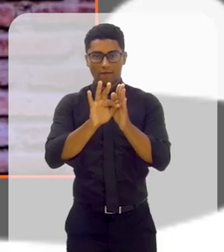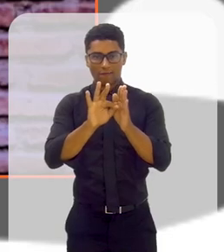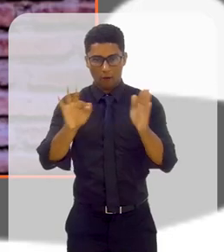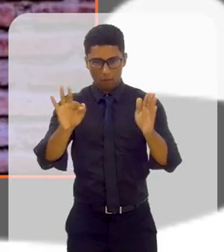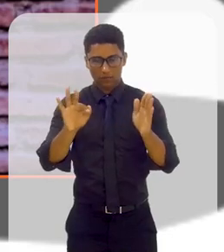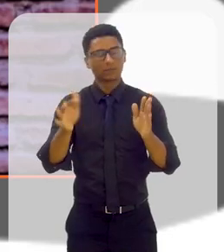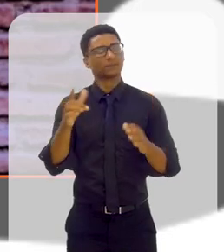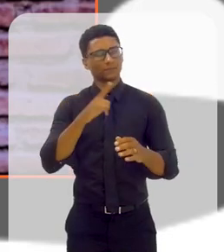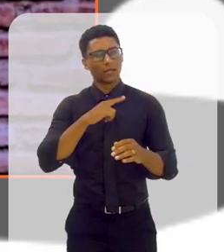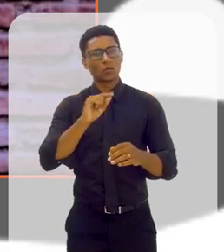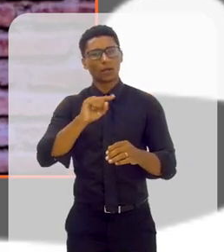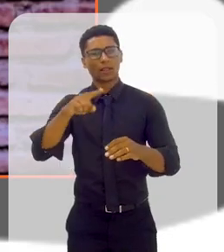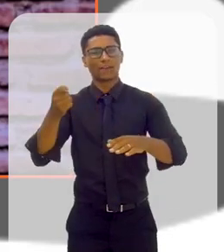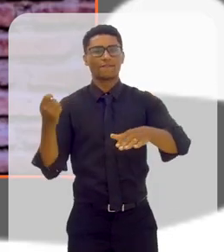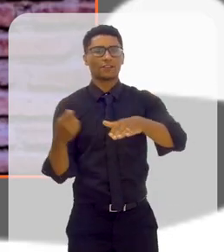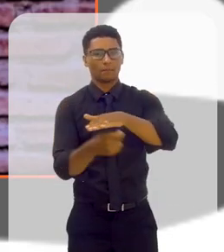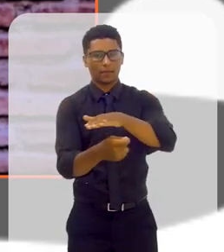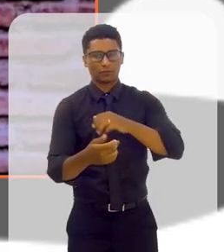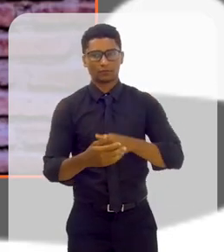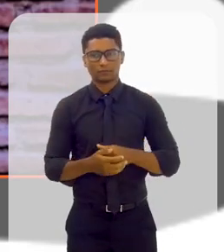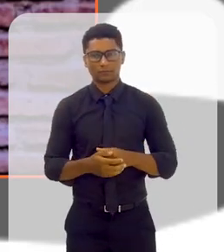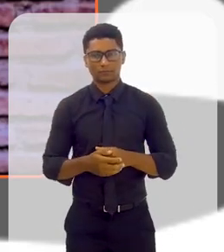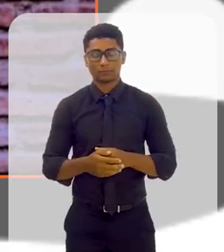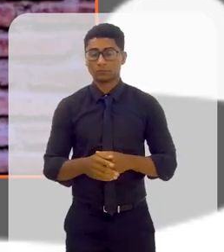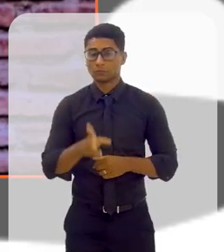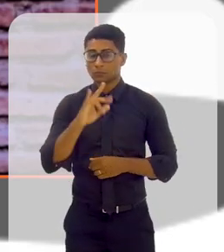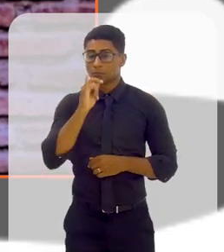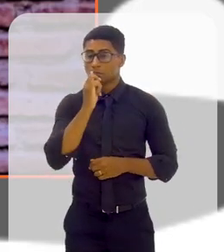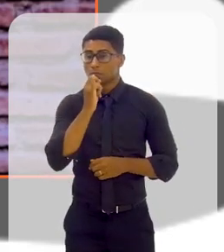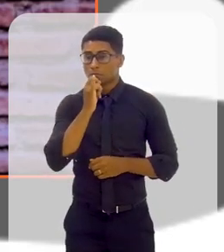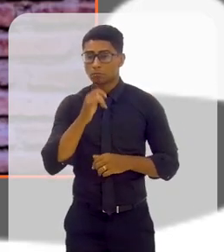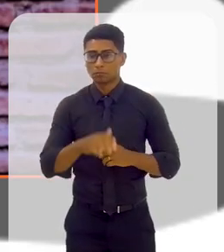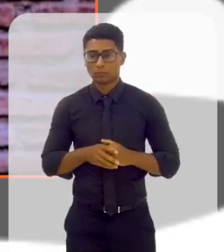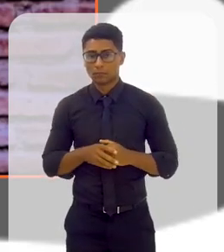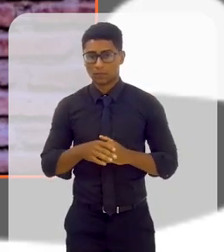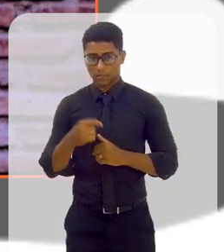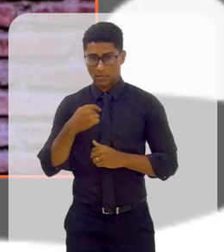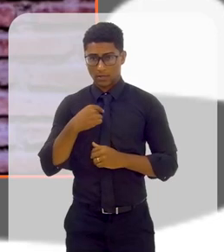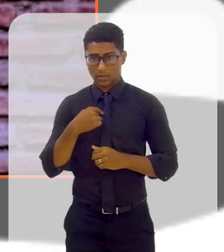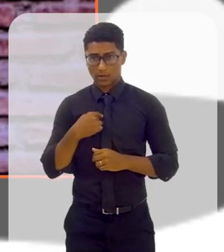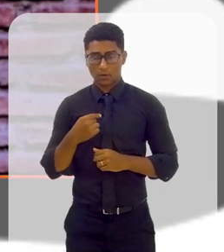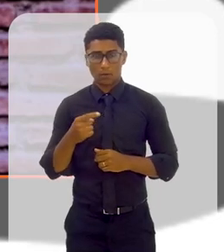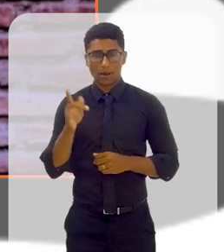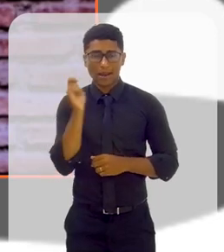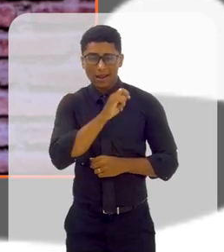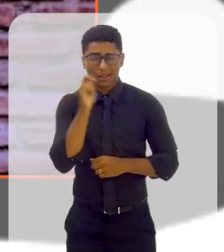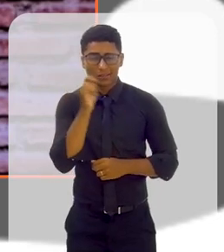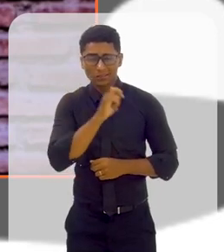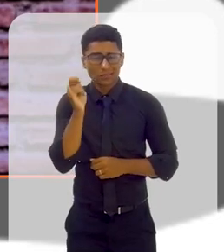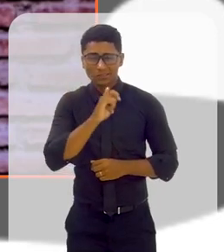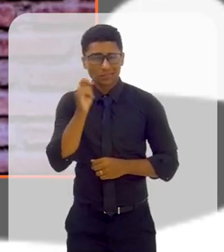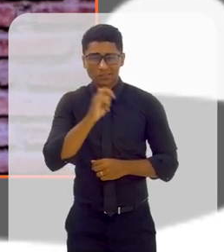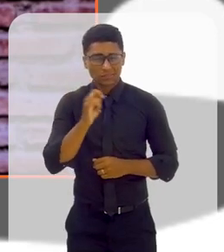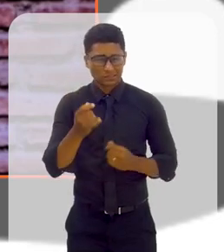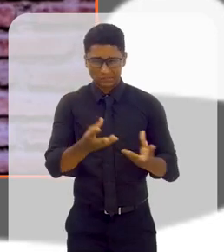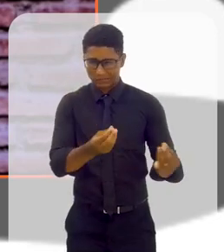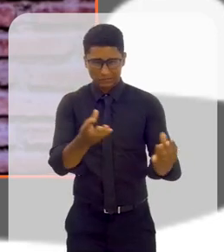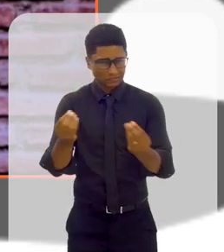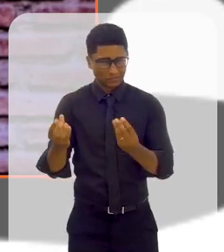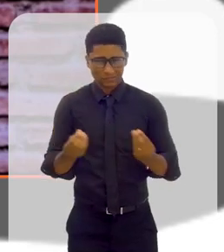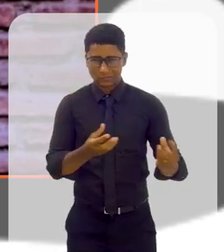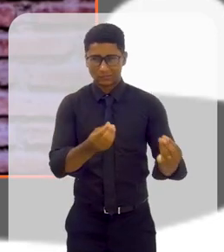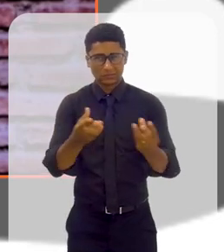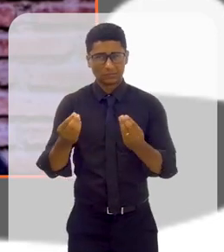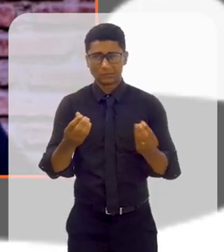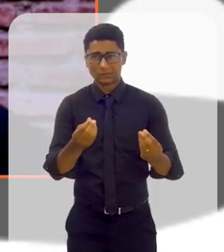investimento. Automaticamente falando, se eu consumo muita energia para gerar alumínio a partir da